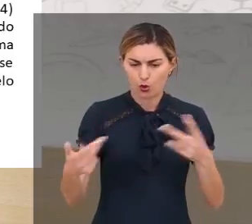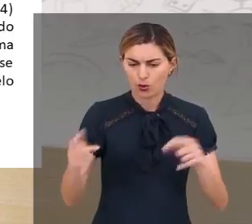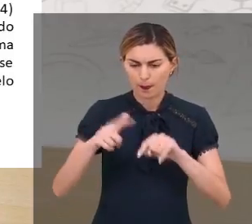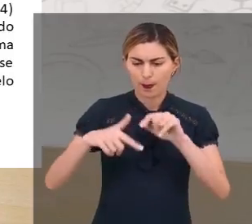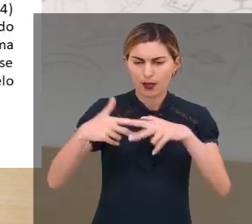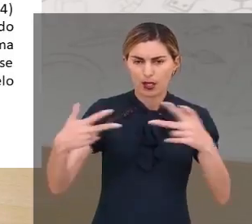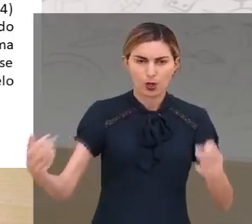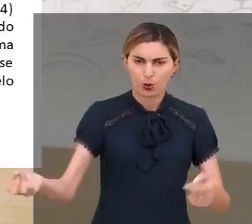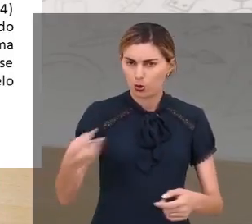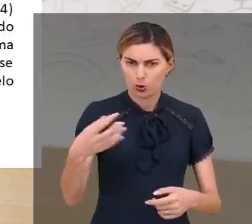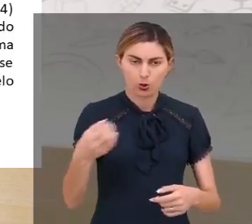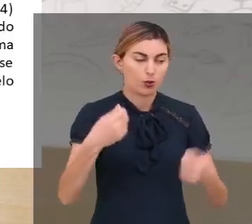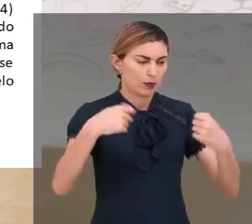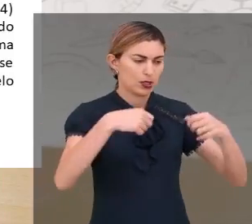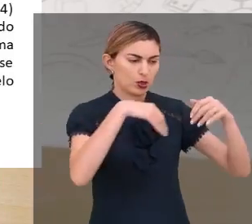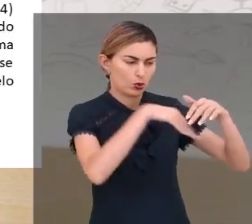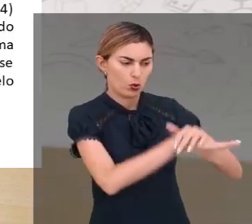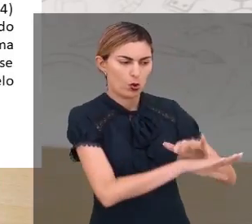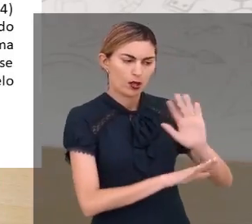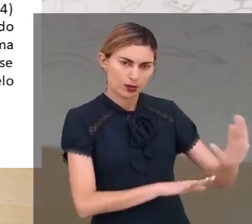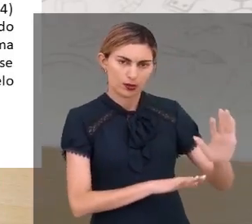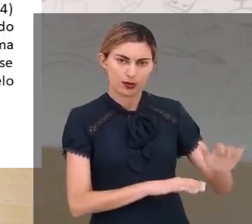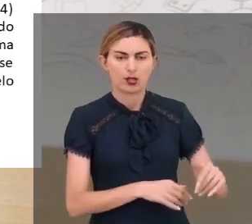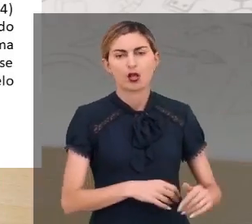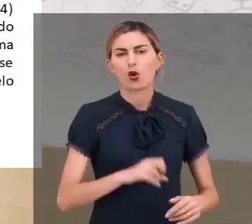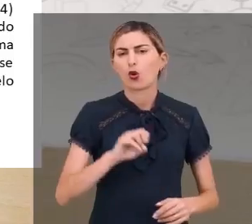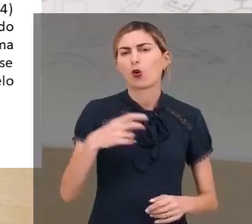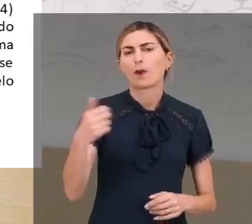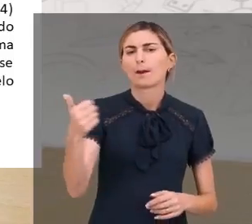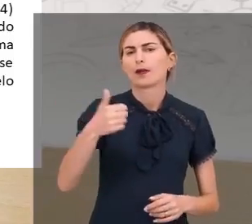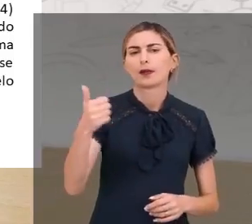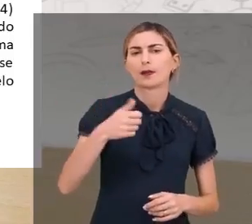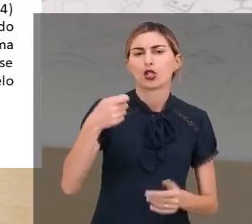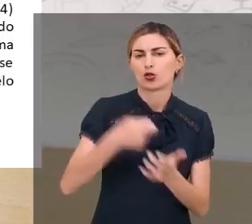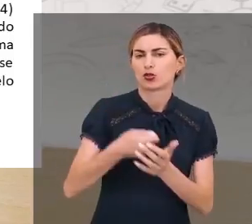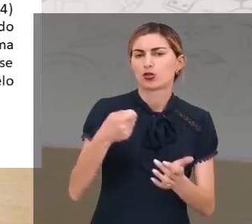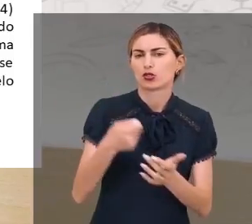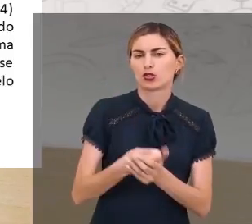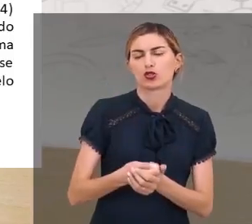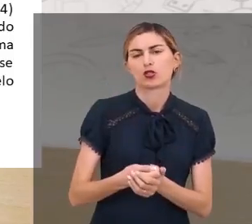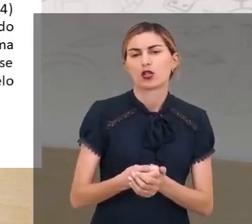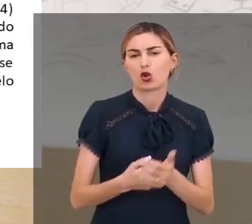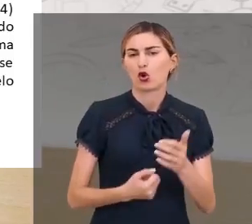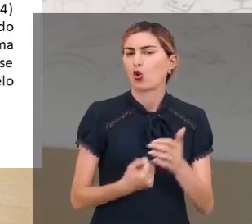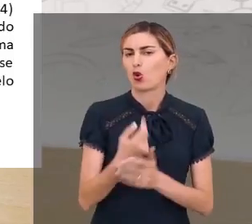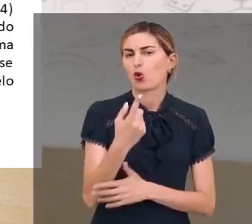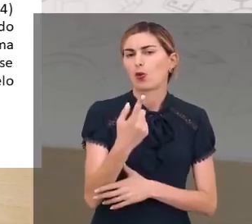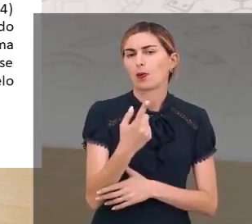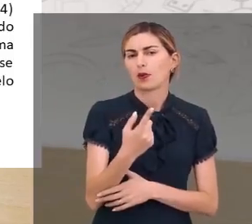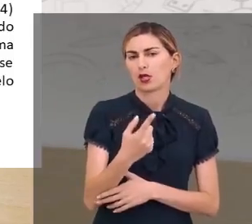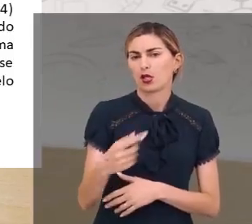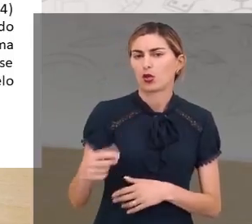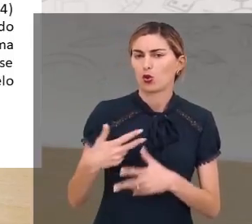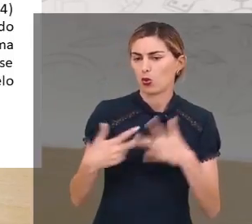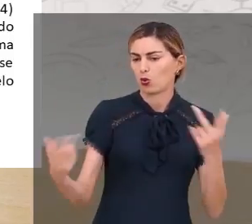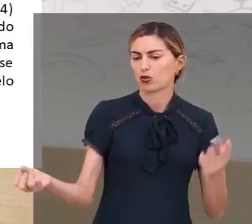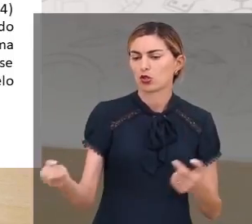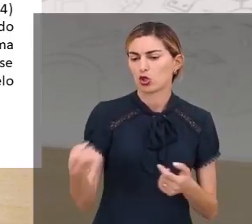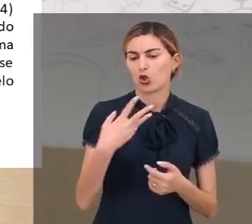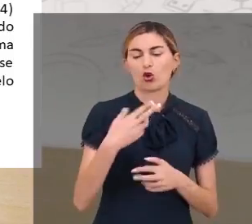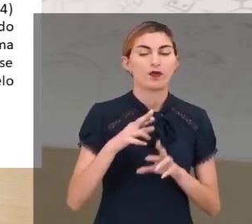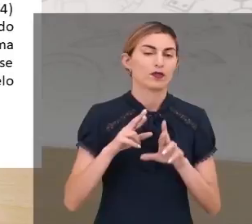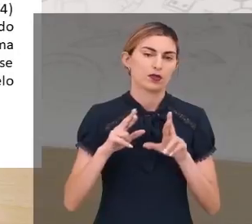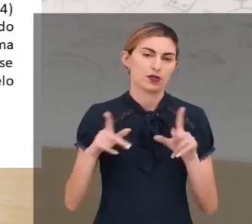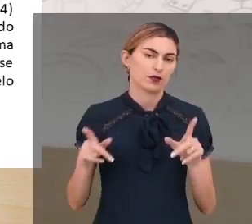novo produzido deverá ser o primeiro a ser entregue a um cliente que exigiu a compra de um produto mais